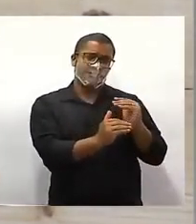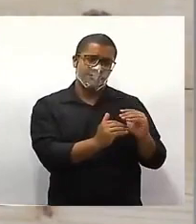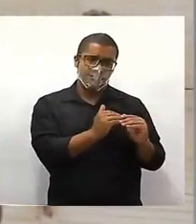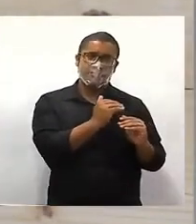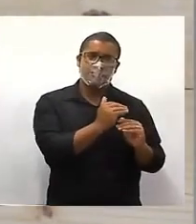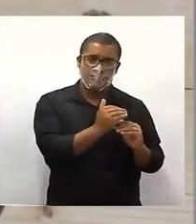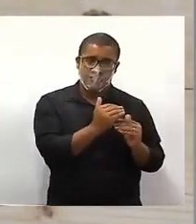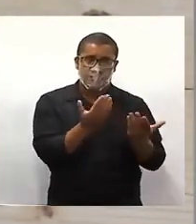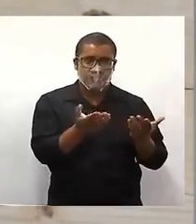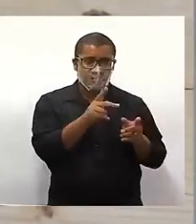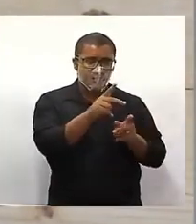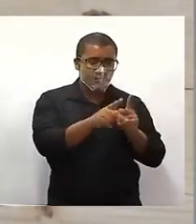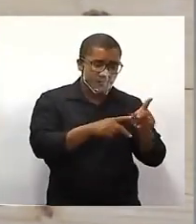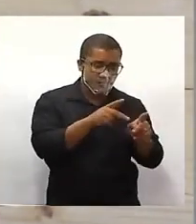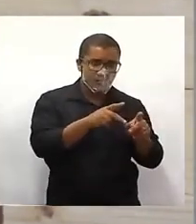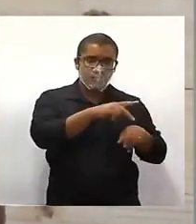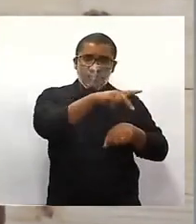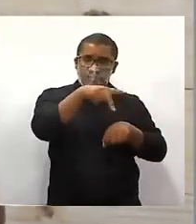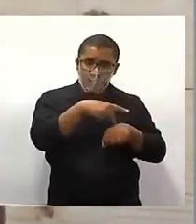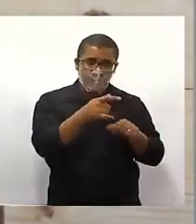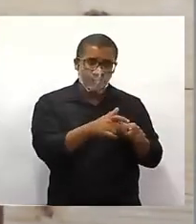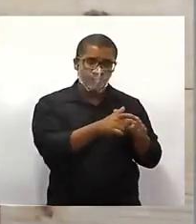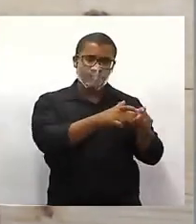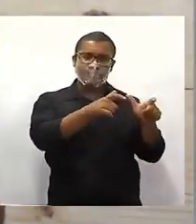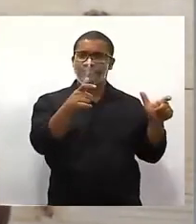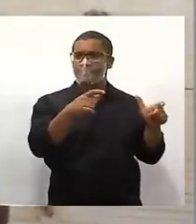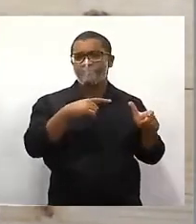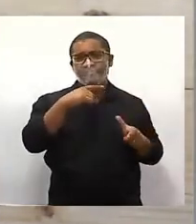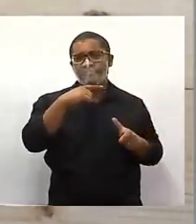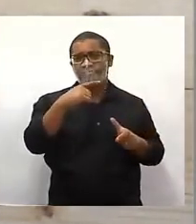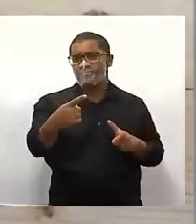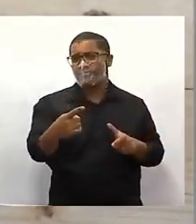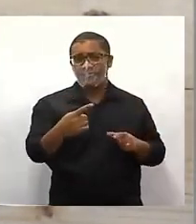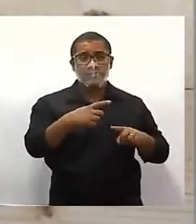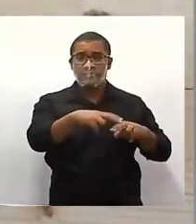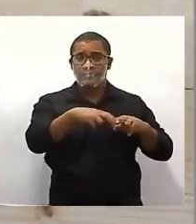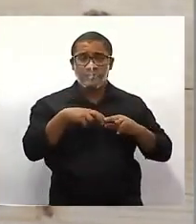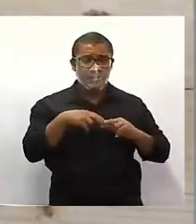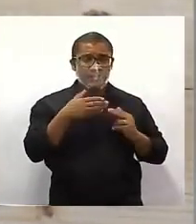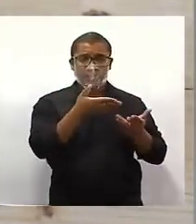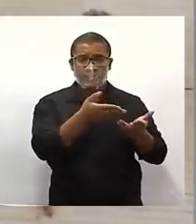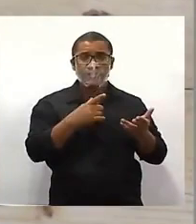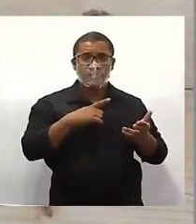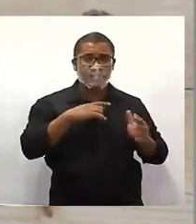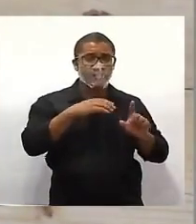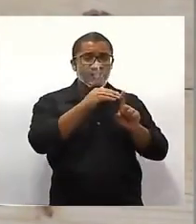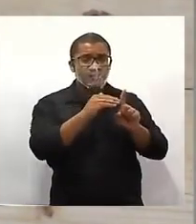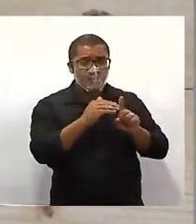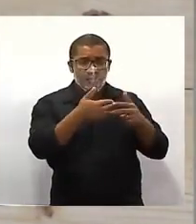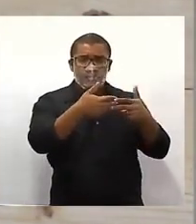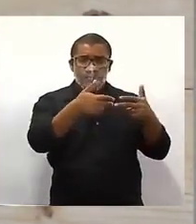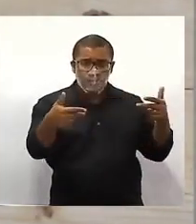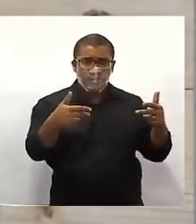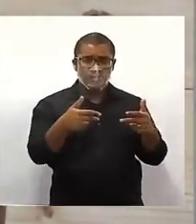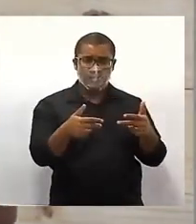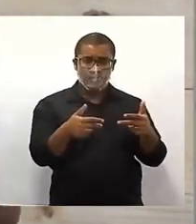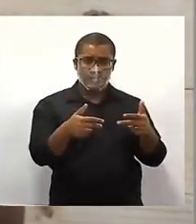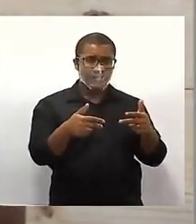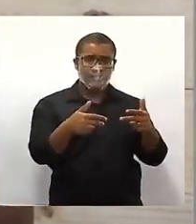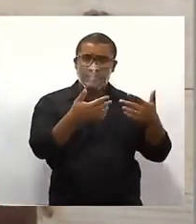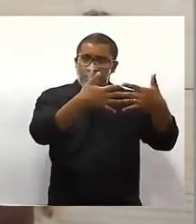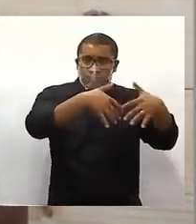o país, o seu crescimento, a sua queda, estaria determinada pelas condições do meio.